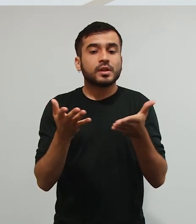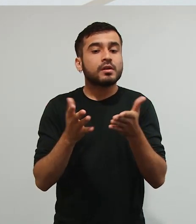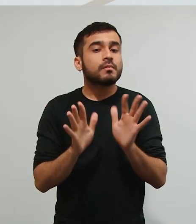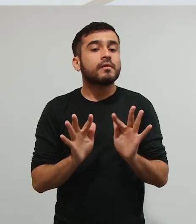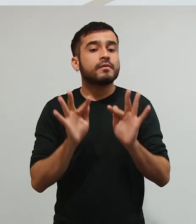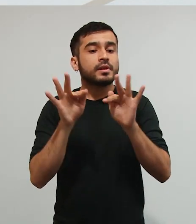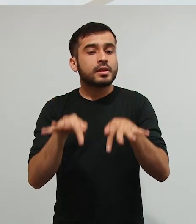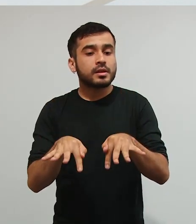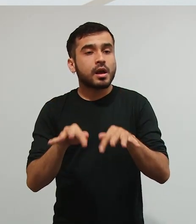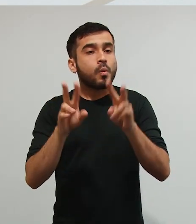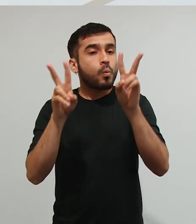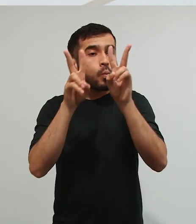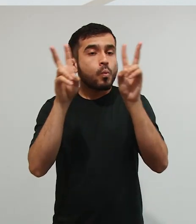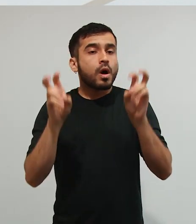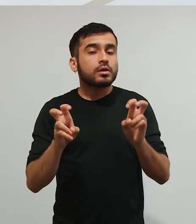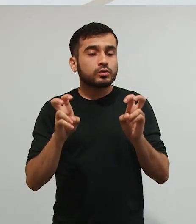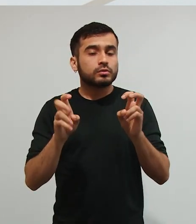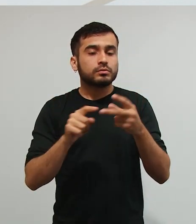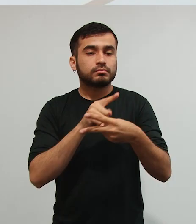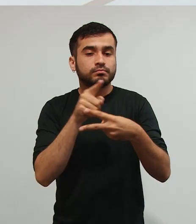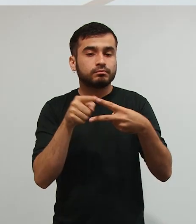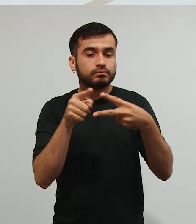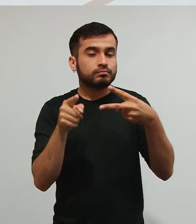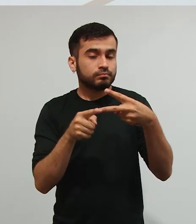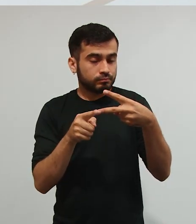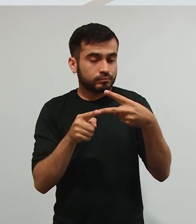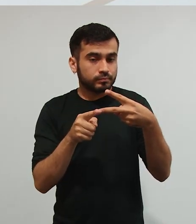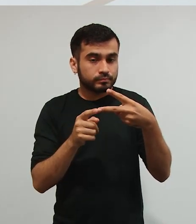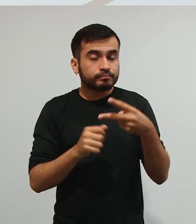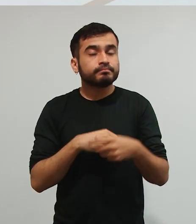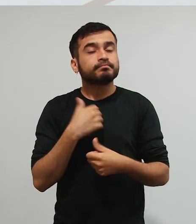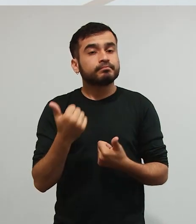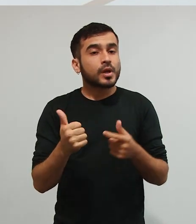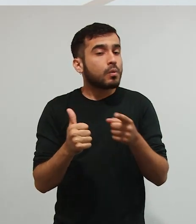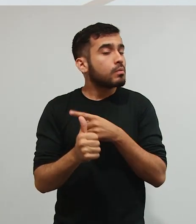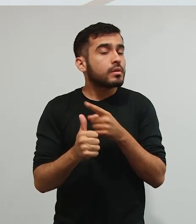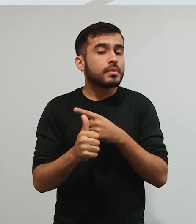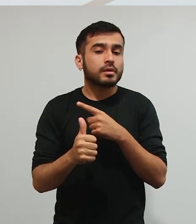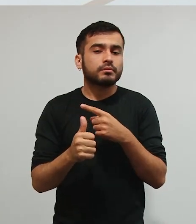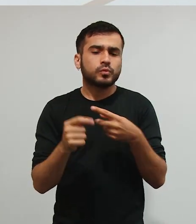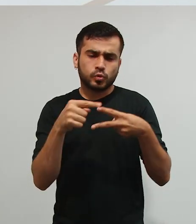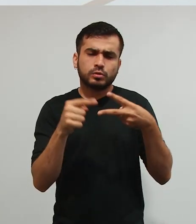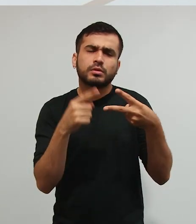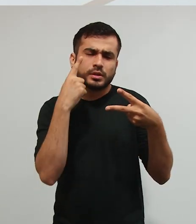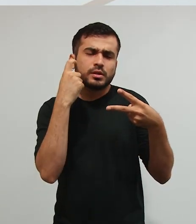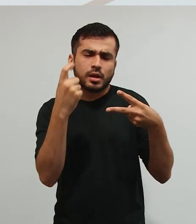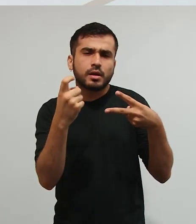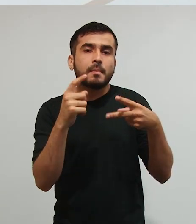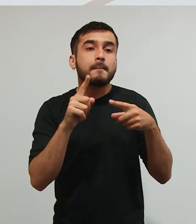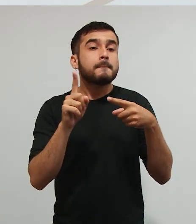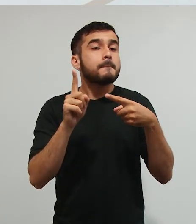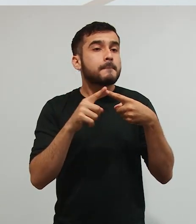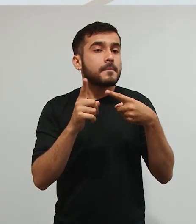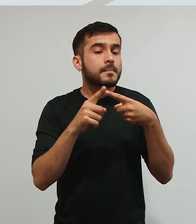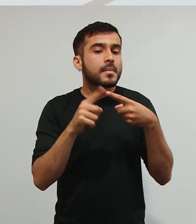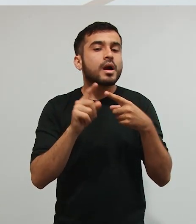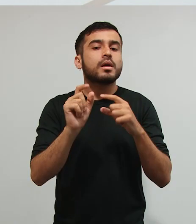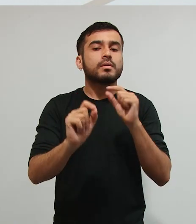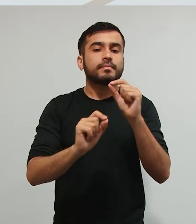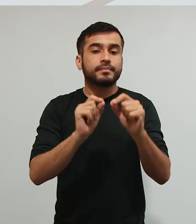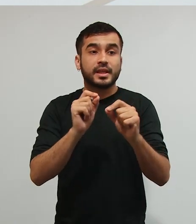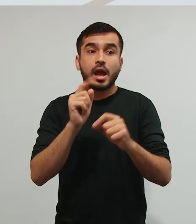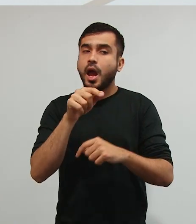finalizar o nosso assunto falando de 2 pontos. O primeiro que é super... Aliás, os dois são interessantes. O primeiro é